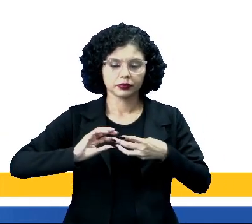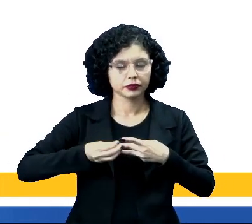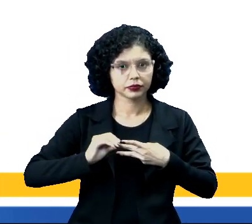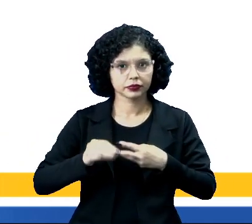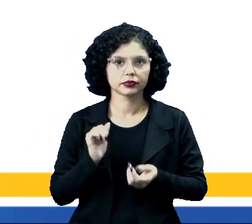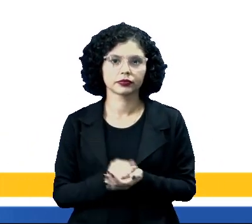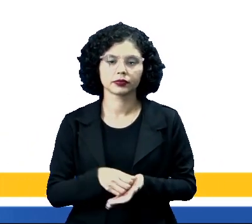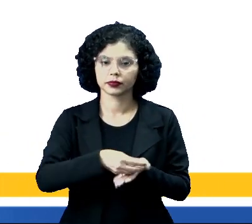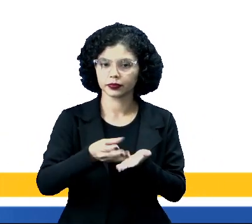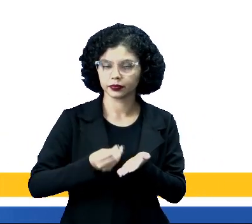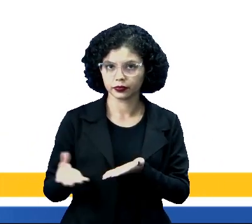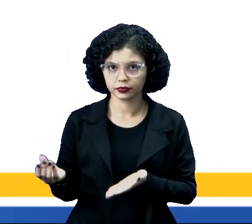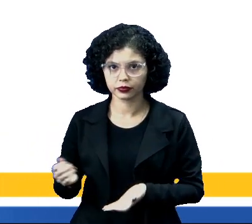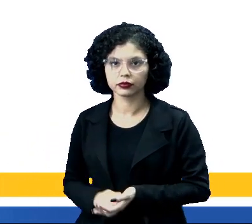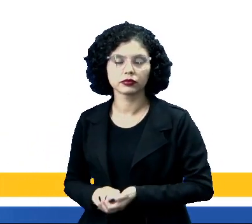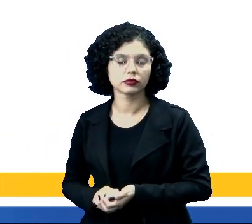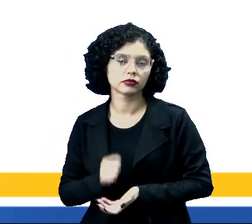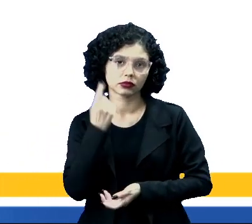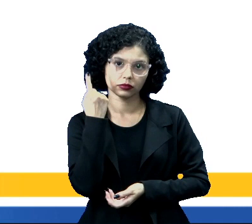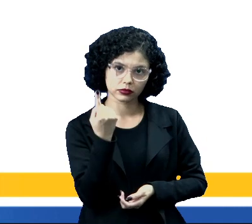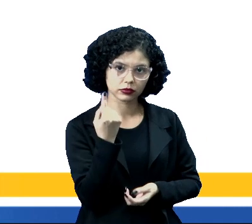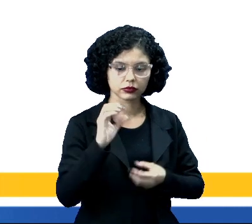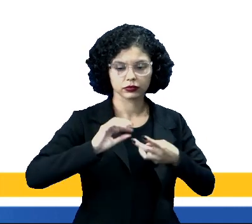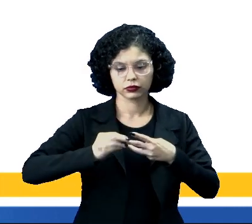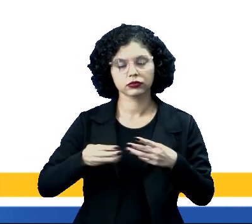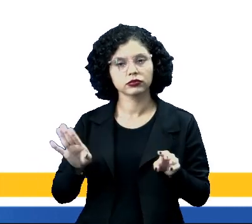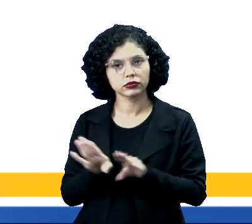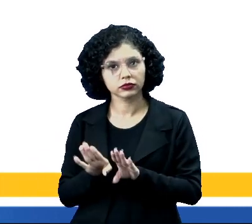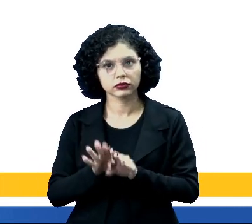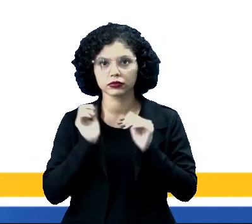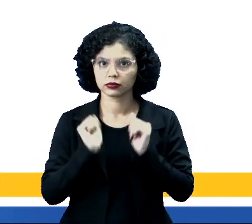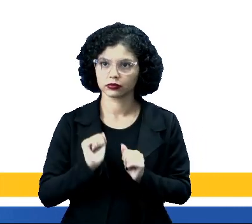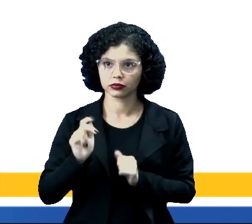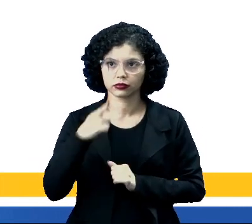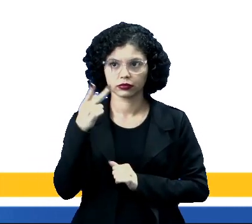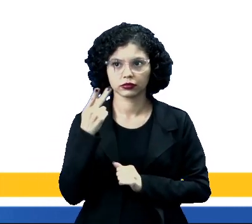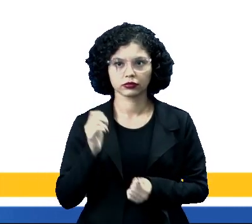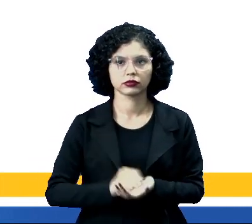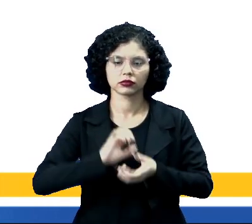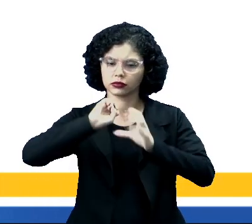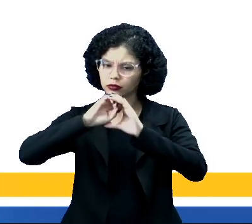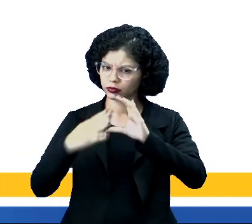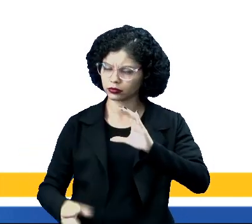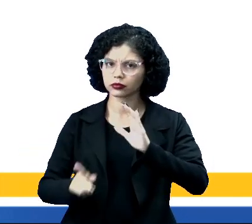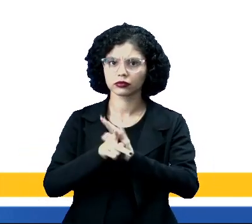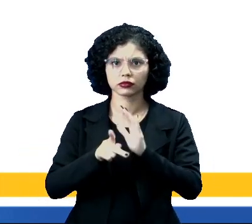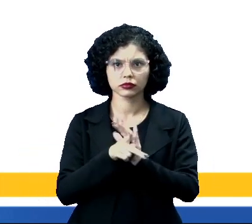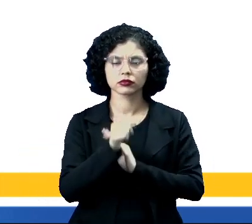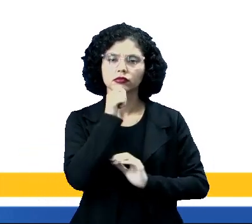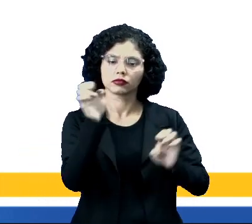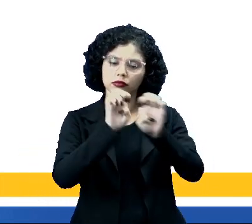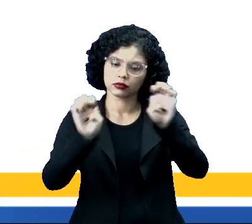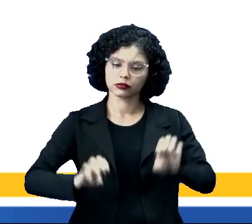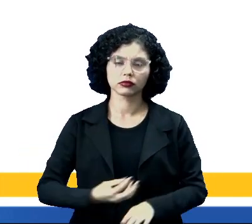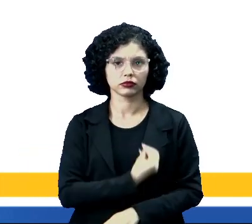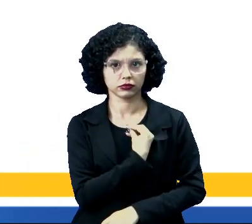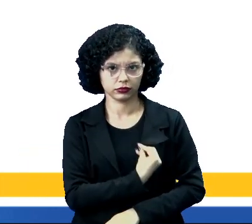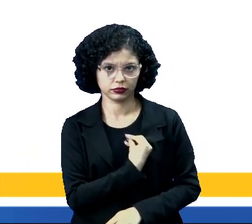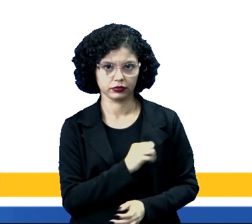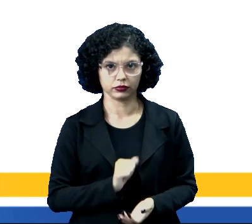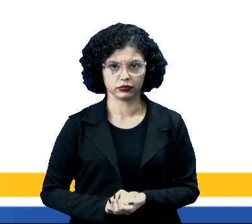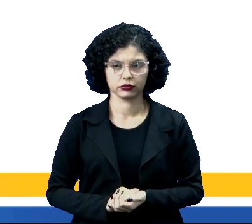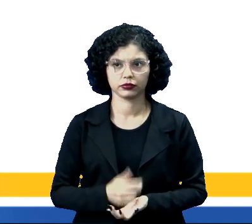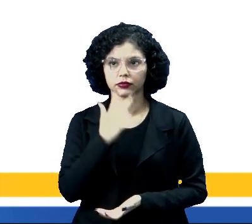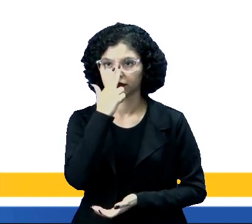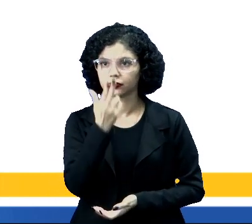células distribuídas. E aí, uma célula também a gente pode dizer que ela se caracteriza por ser uma estrutura viva. Aí